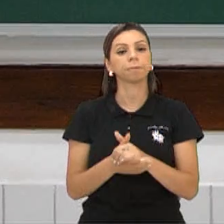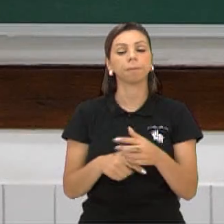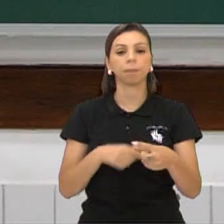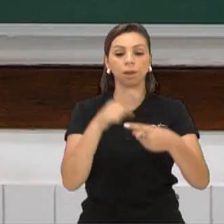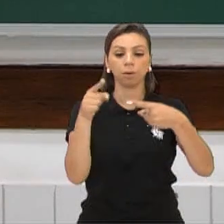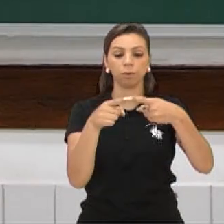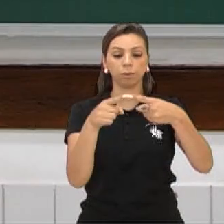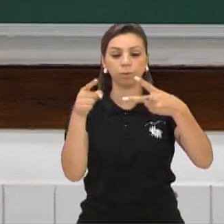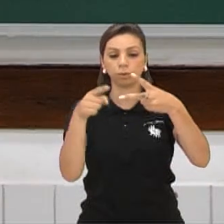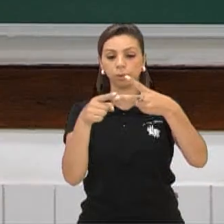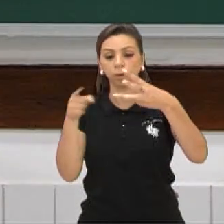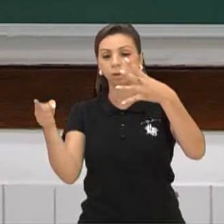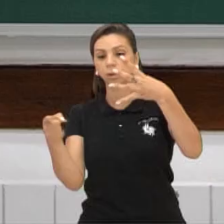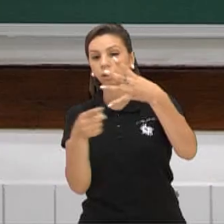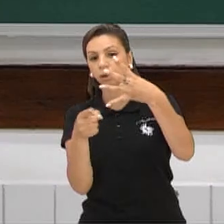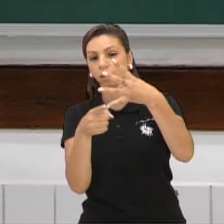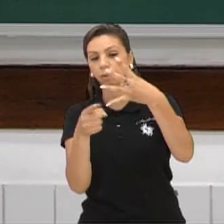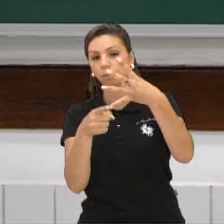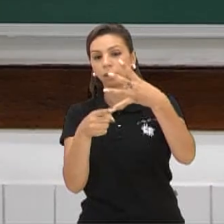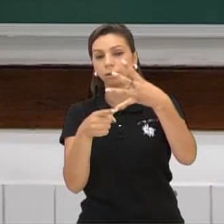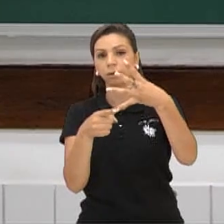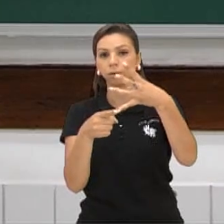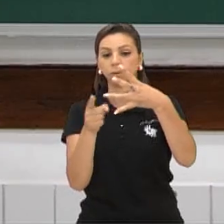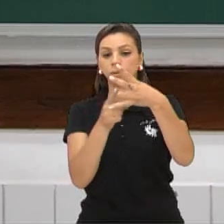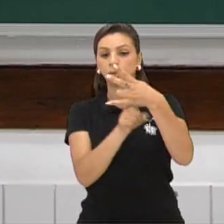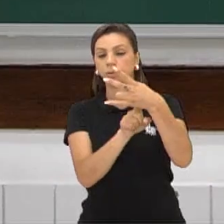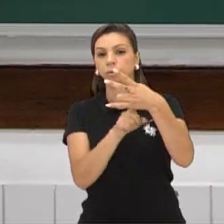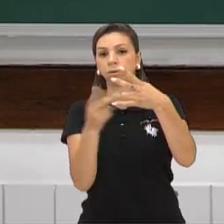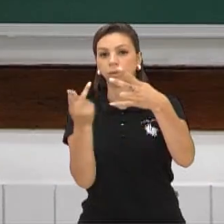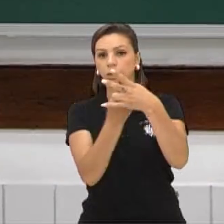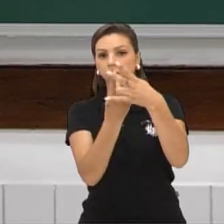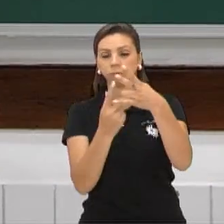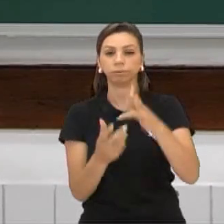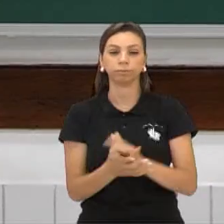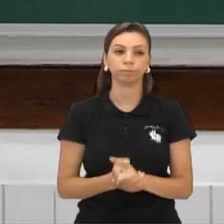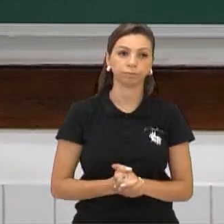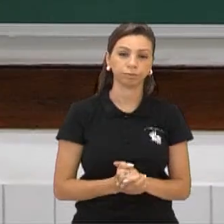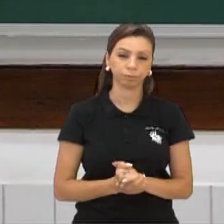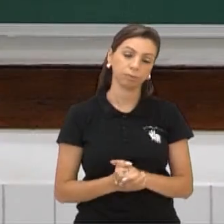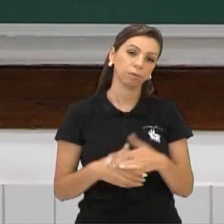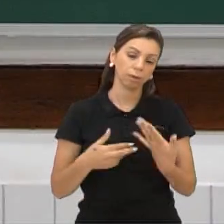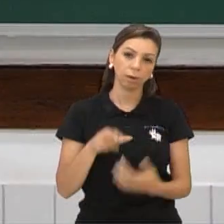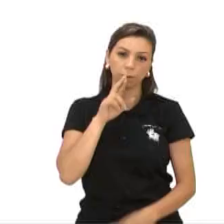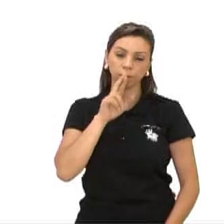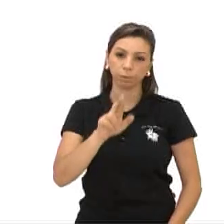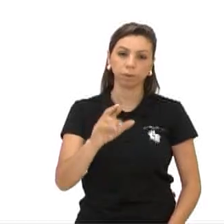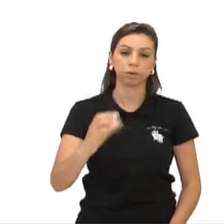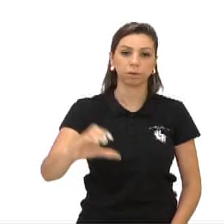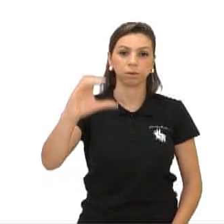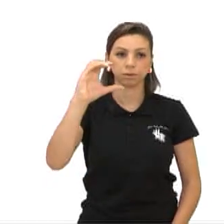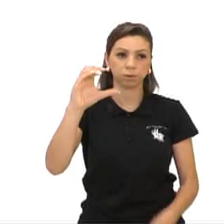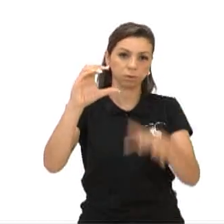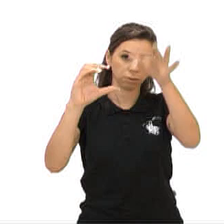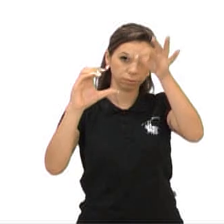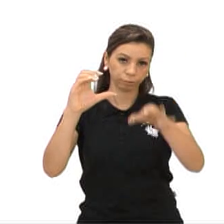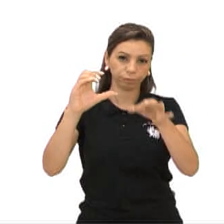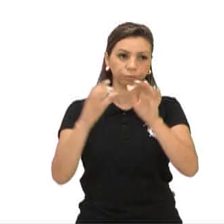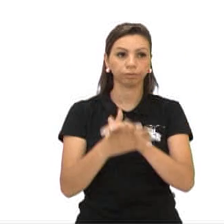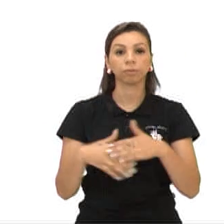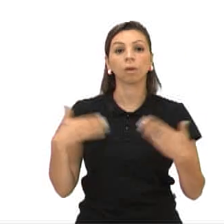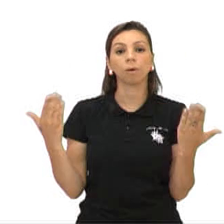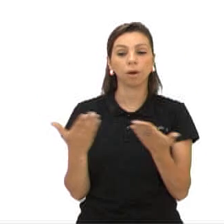1, 2 e 4, alternativa certa, letra C. Na continuação, nós vamos ter uma abordagem da